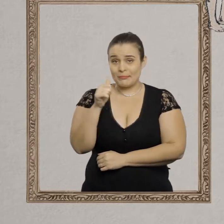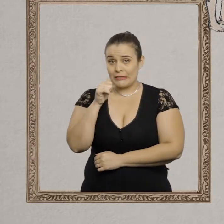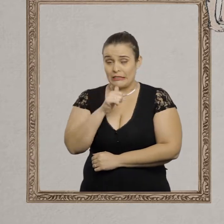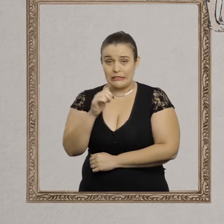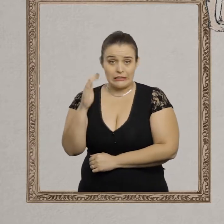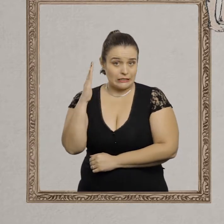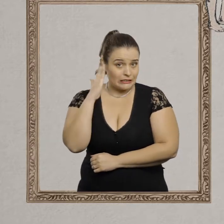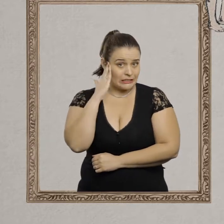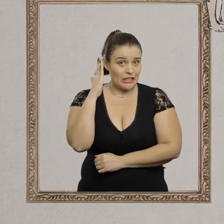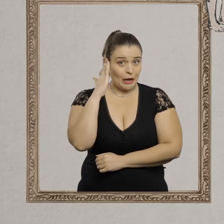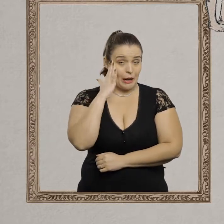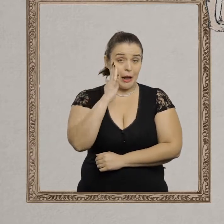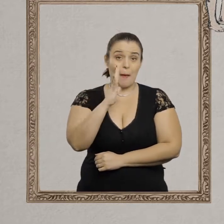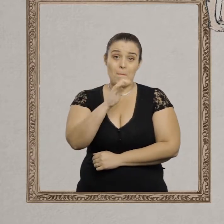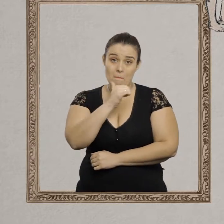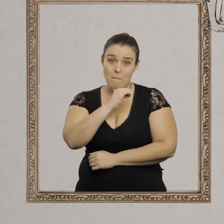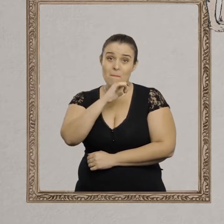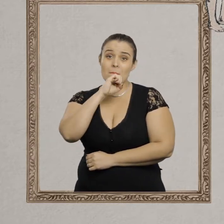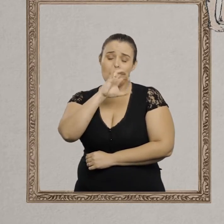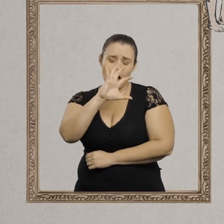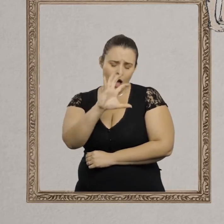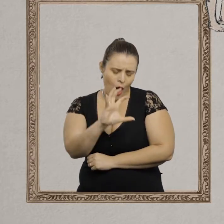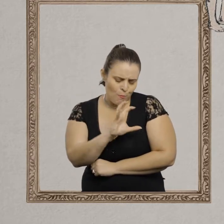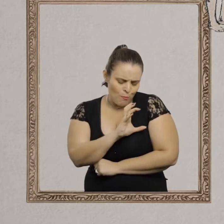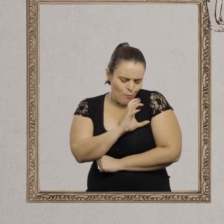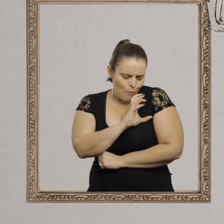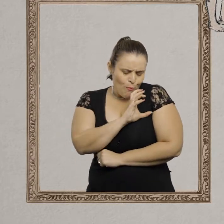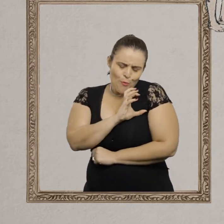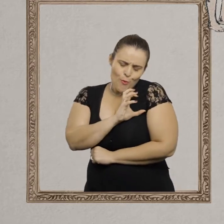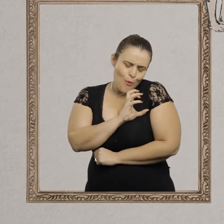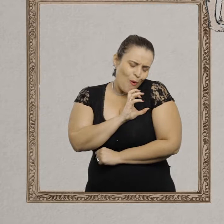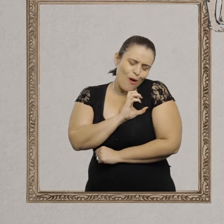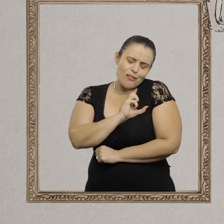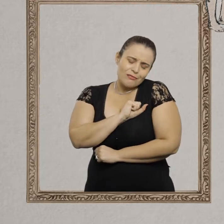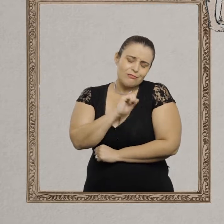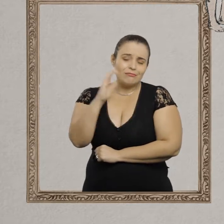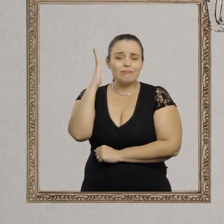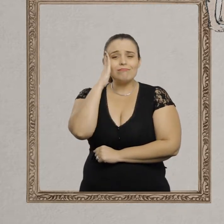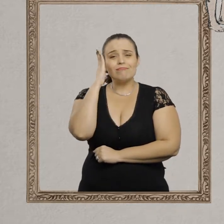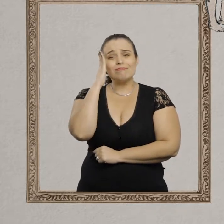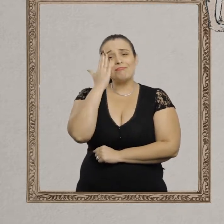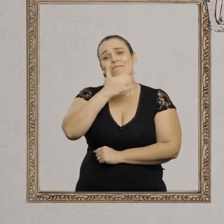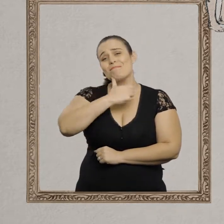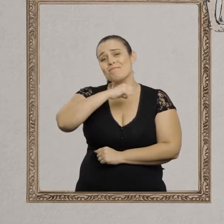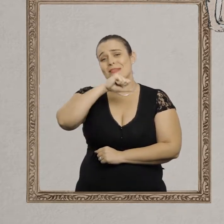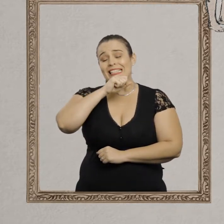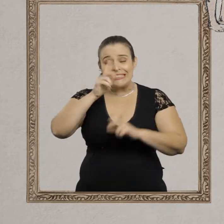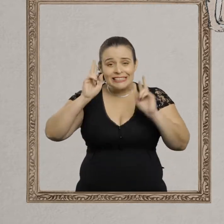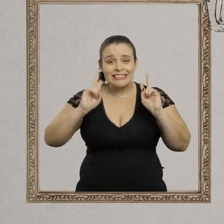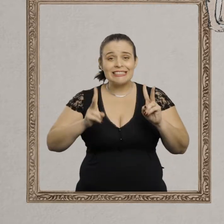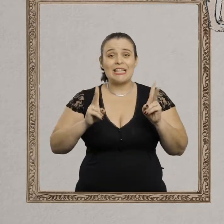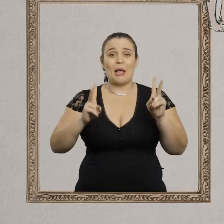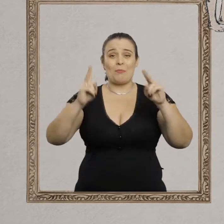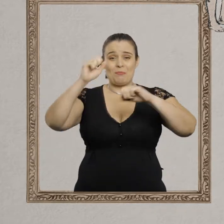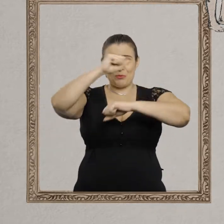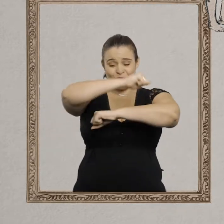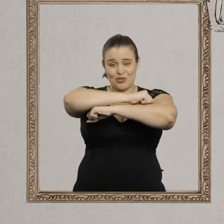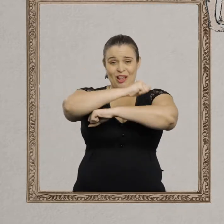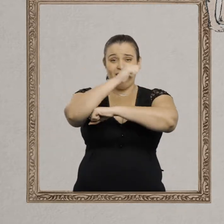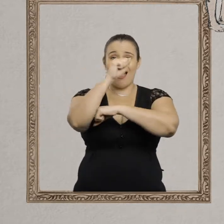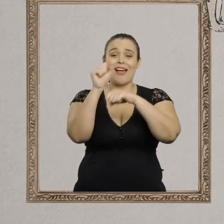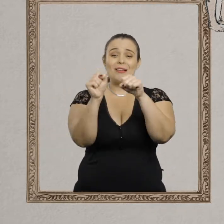amor de mãe é muito grande. Ela sabia que a mãe deles sempre deixaria a janela